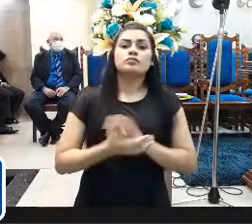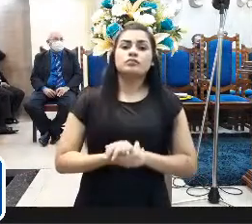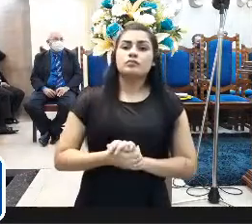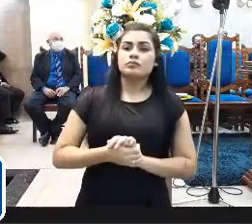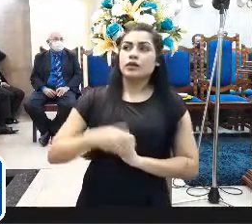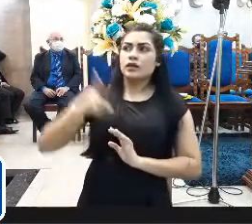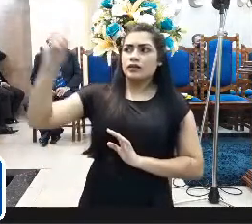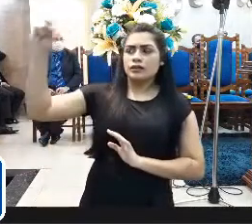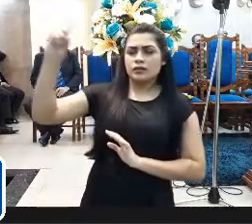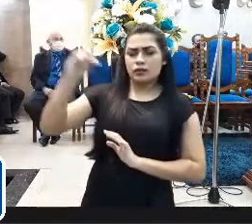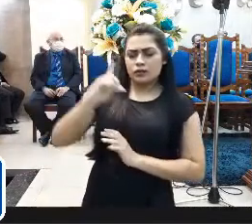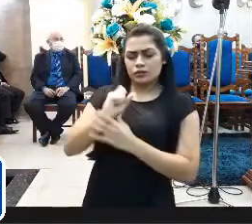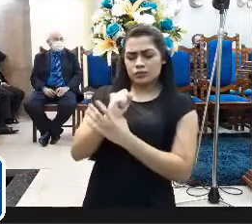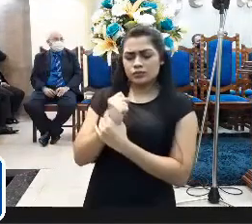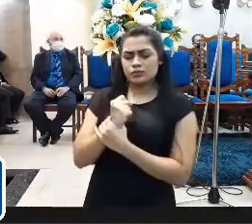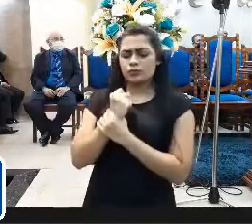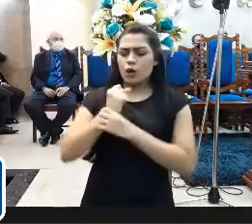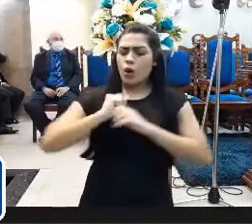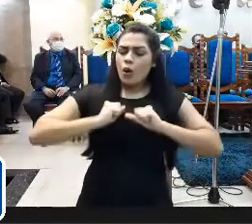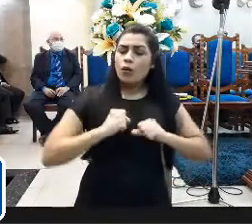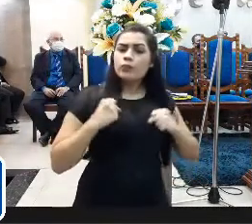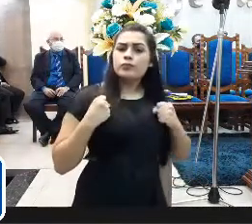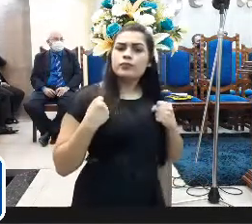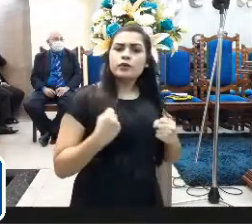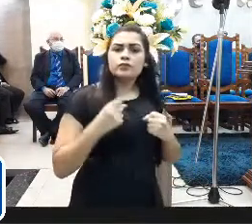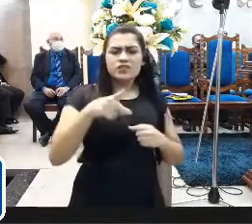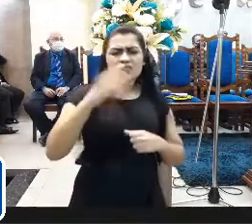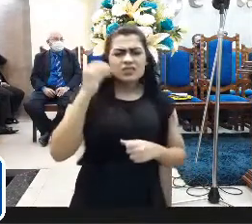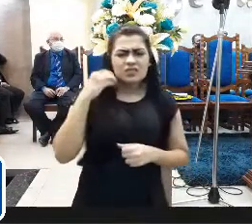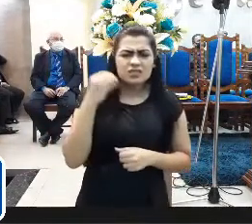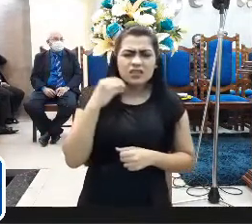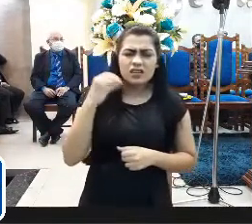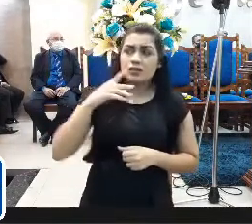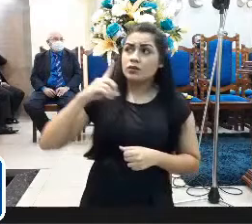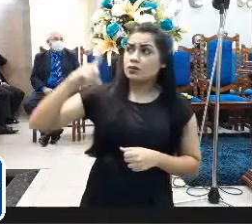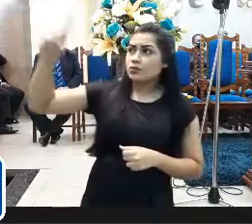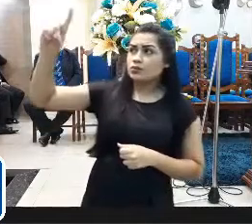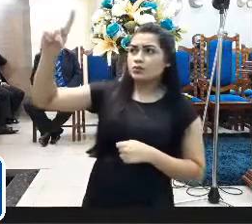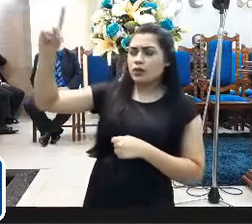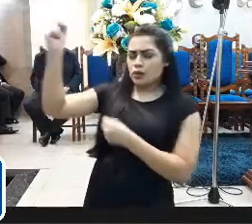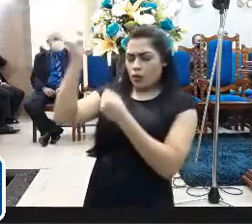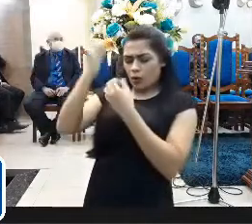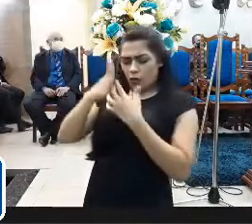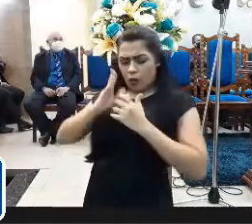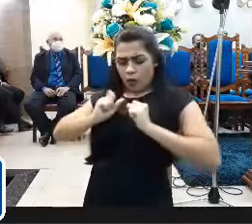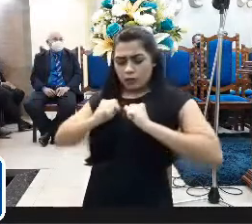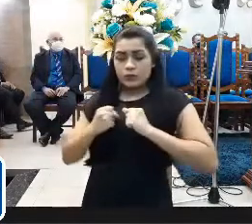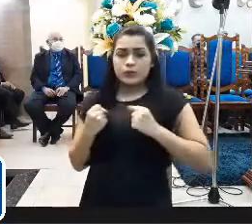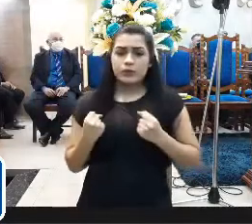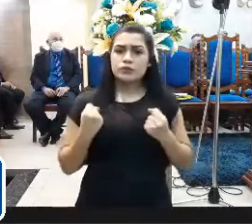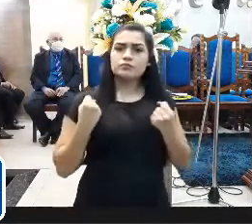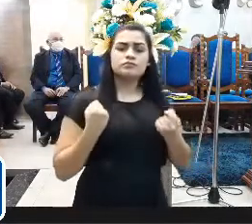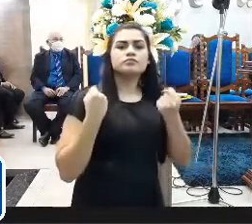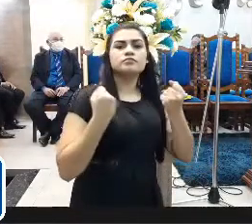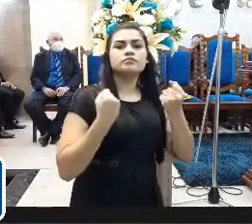Fortificar. Você está fraco? O Deus de toda graça vai te fortificar.